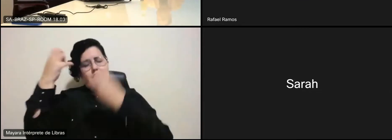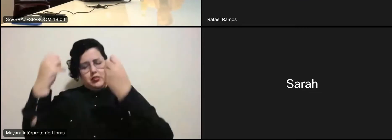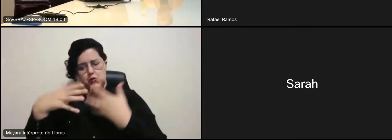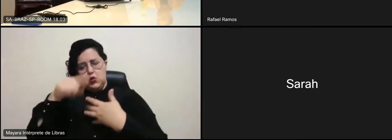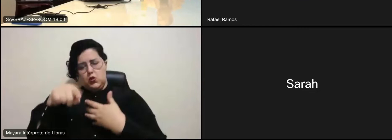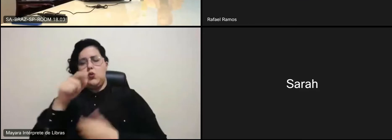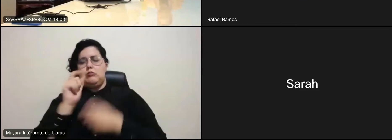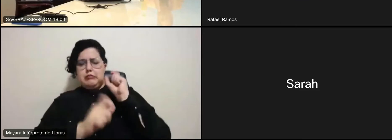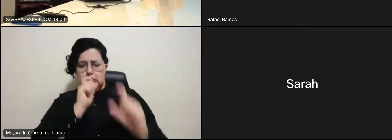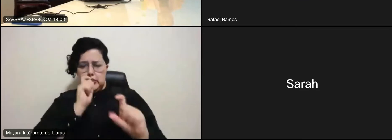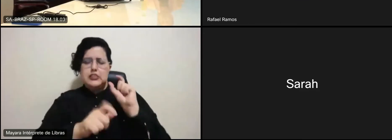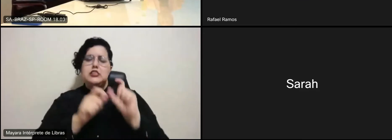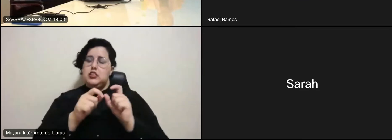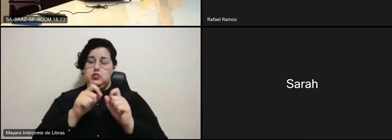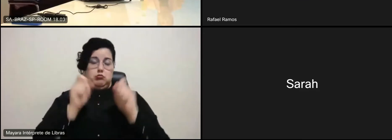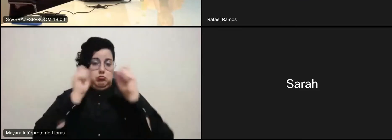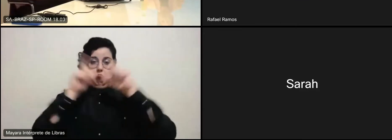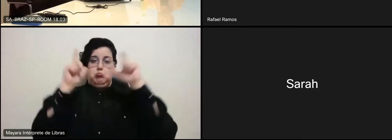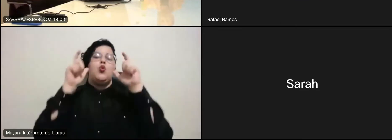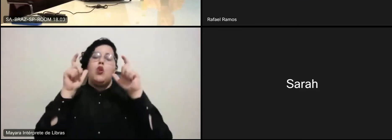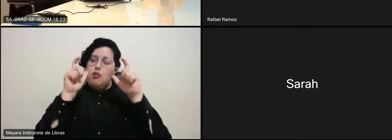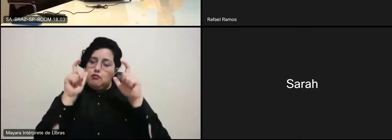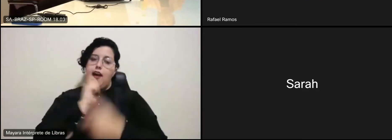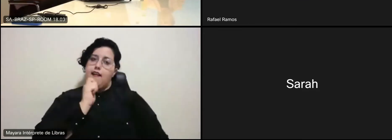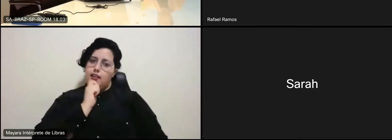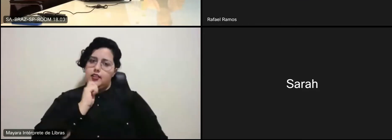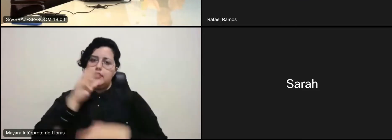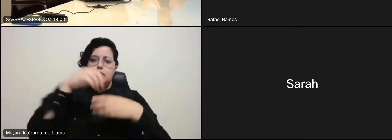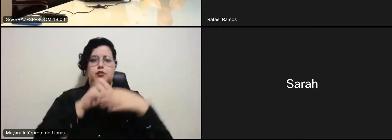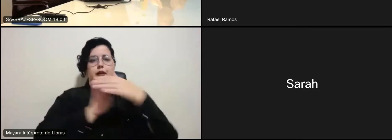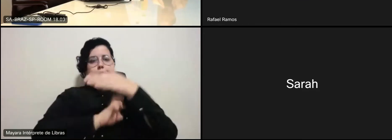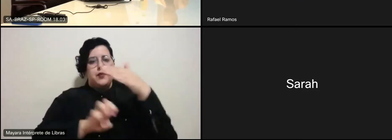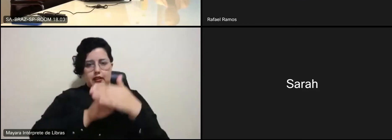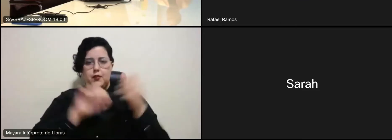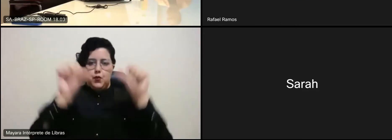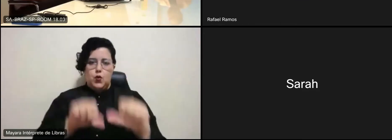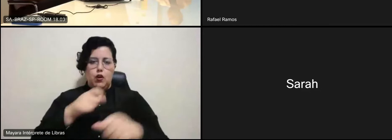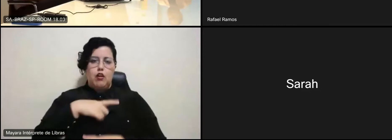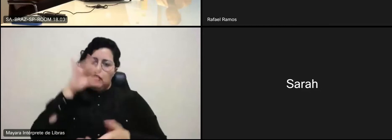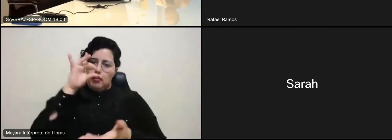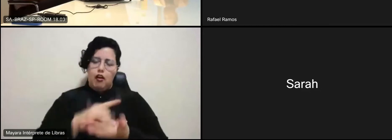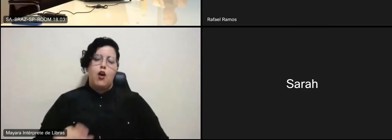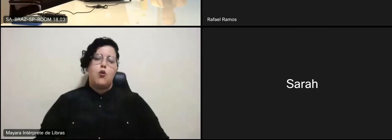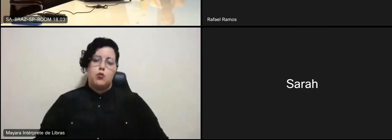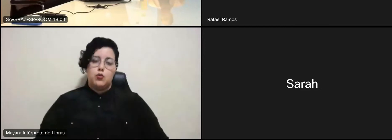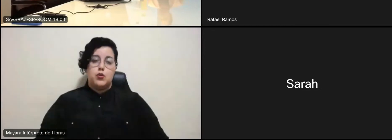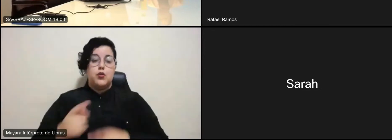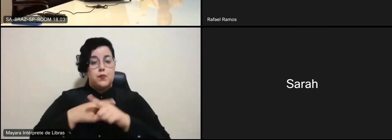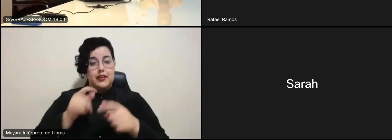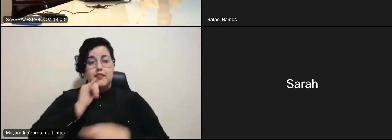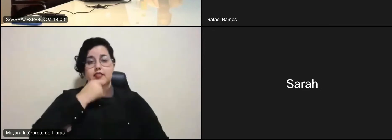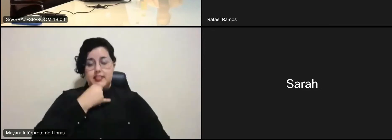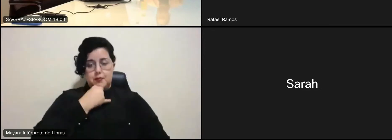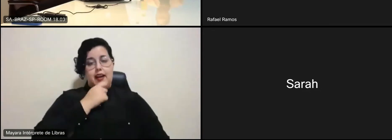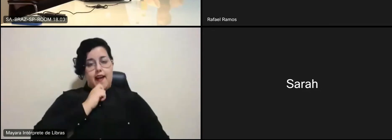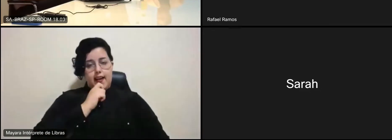choca a gente, né? Da gente imaginar que hoje ainda no mundo corporativo possa ser uma realidade. Infelizmente, em muitos casos ainda é,